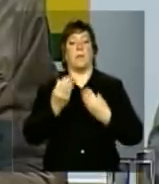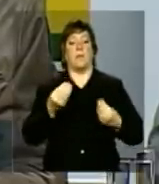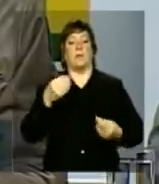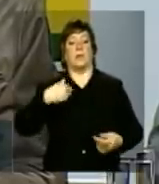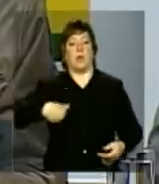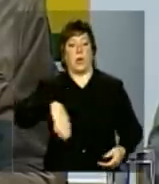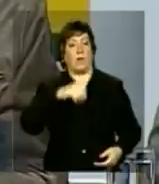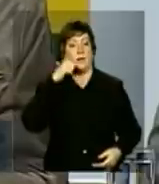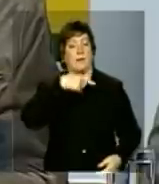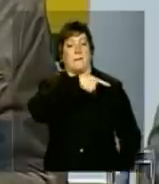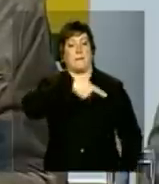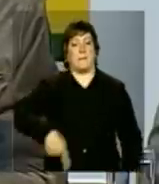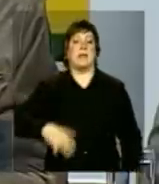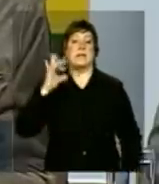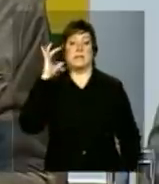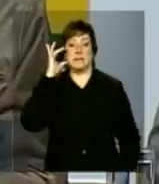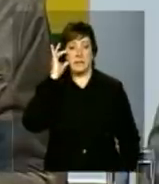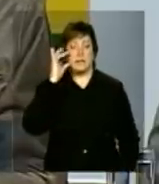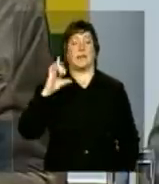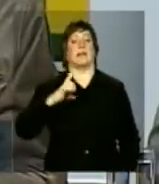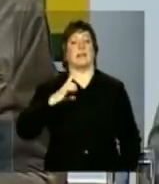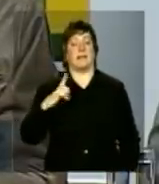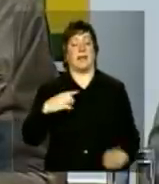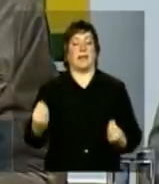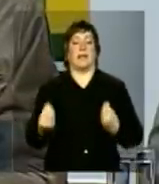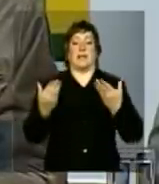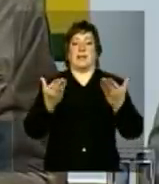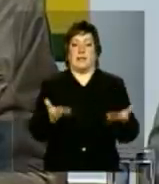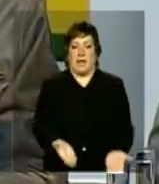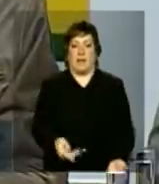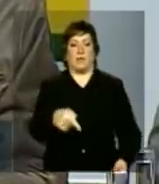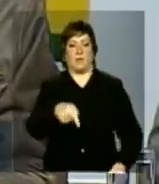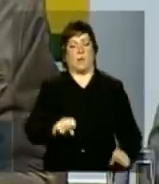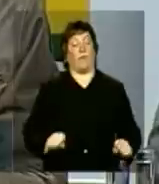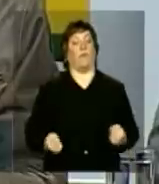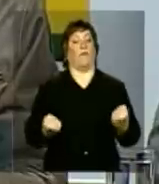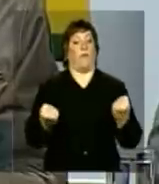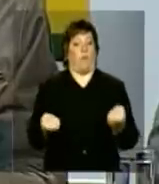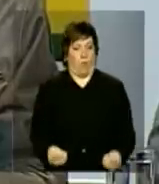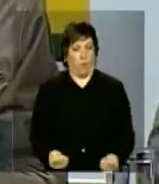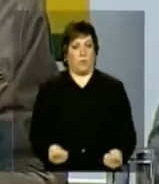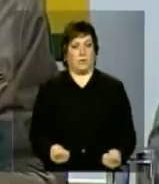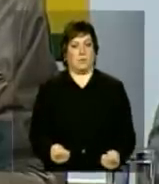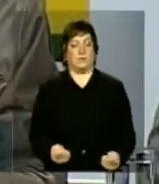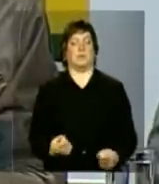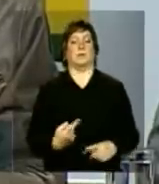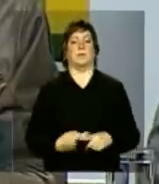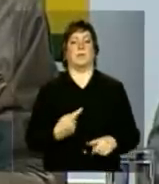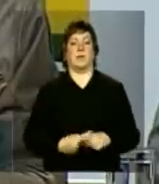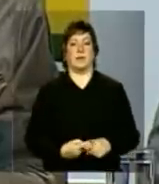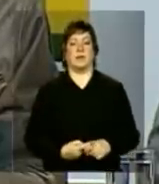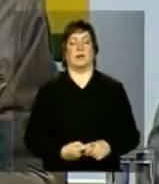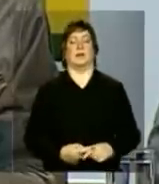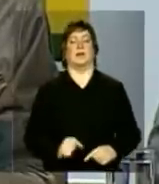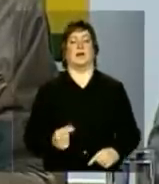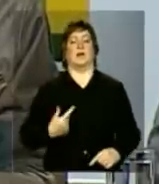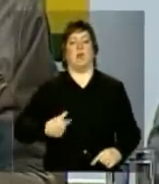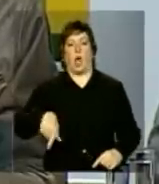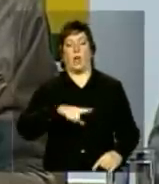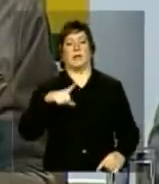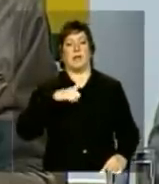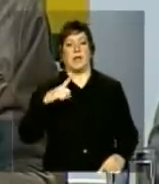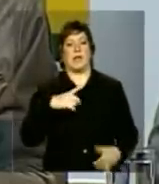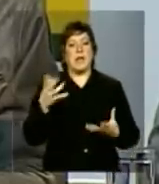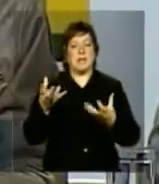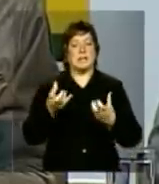nossa presidente Dilma tem dado a esse esforço as orientações que temos